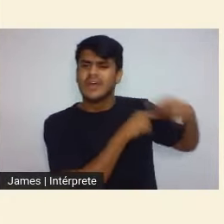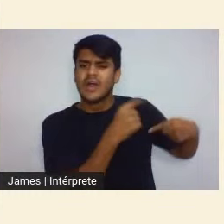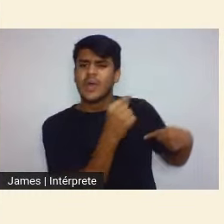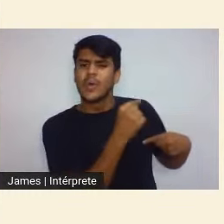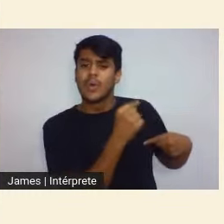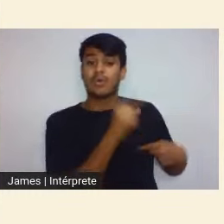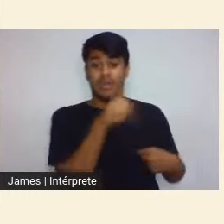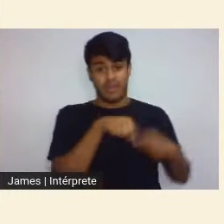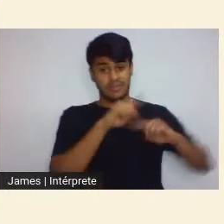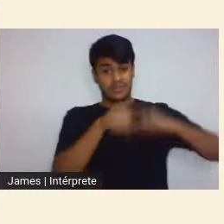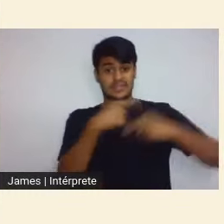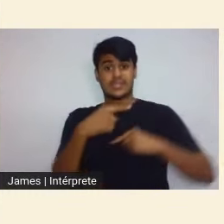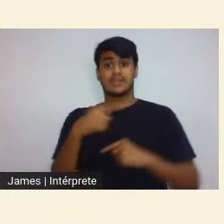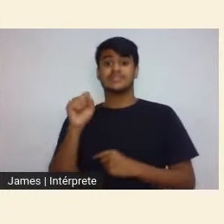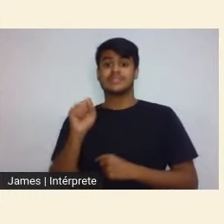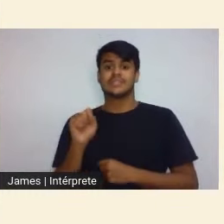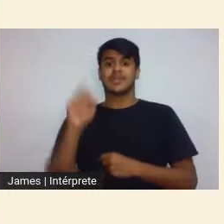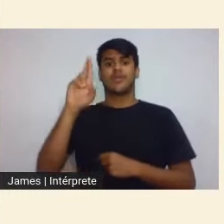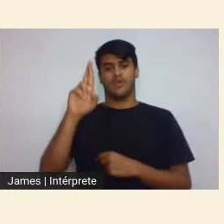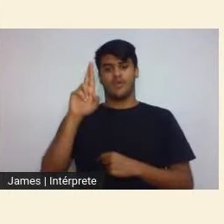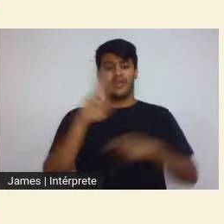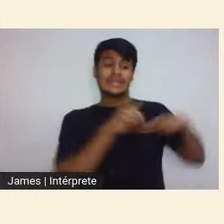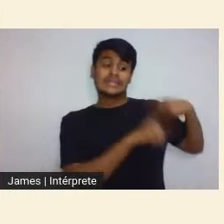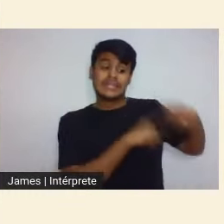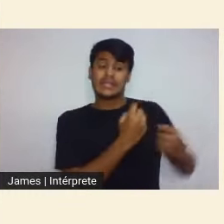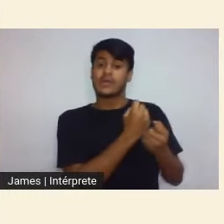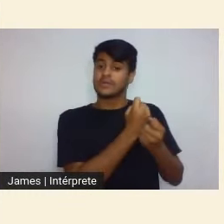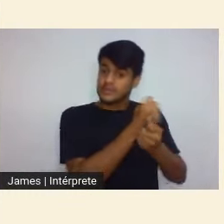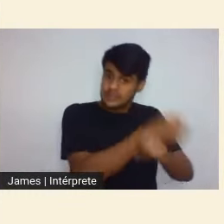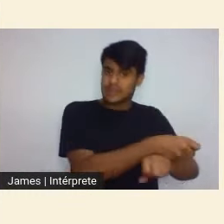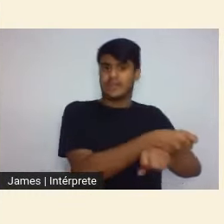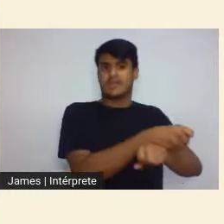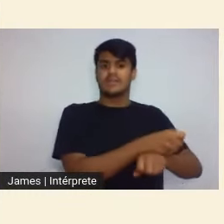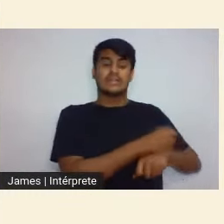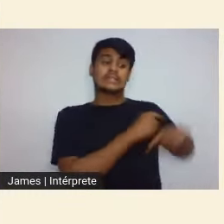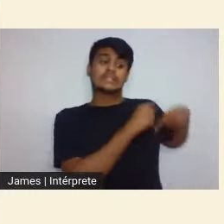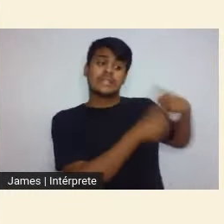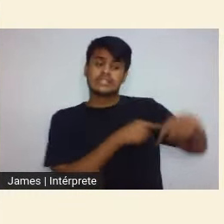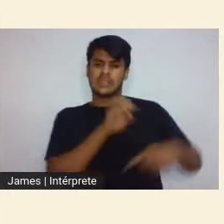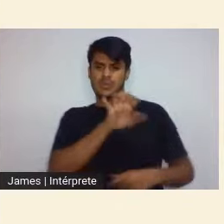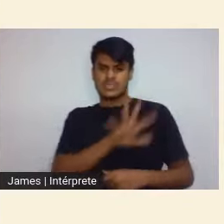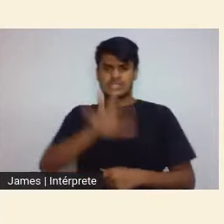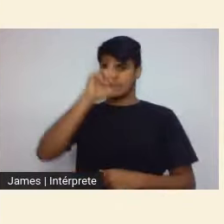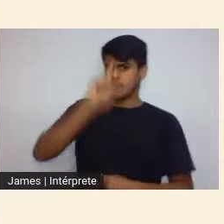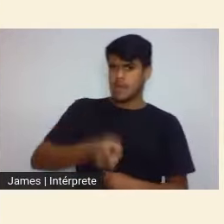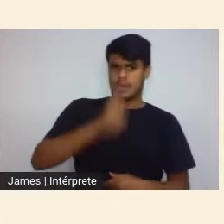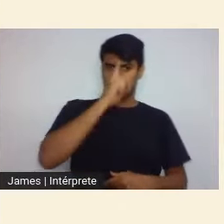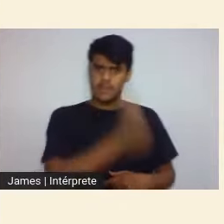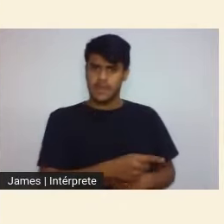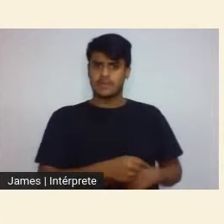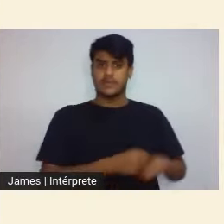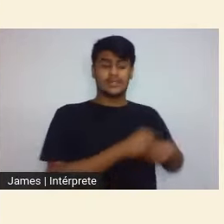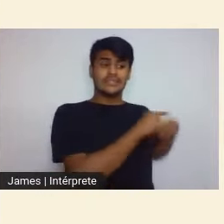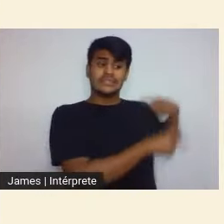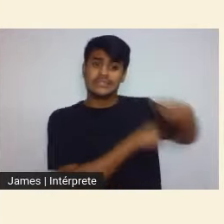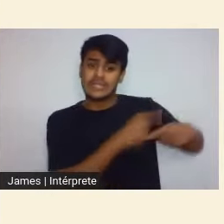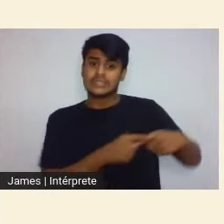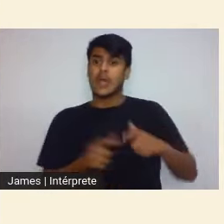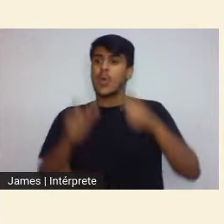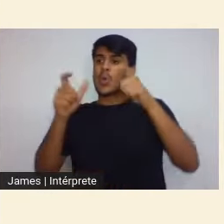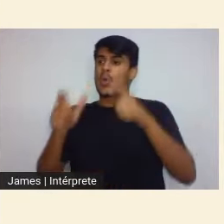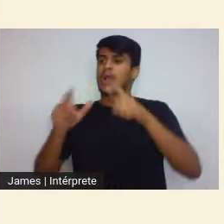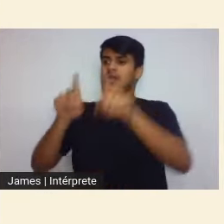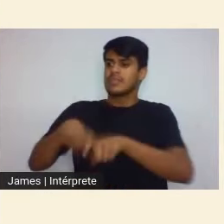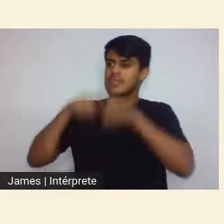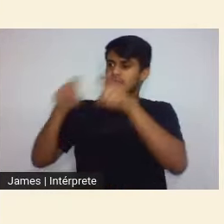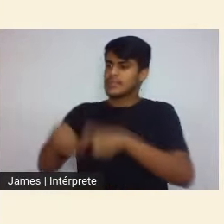senhorial, a tradição escravista, a tradição estamental, né? A tradição do latifúndio, da casa grande,